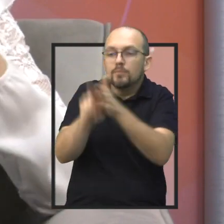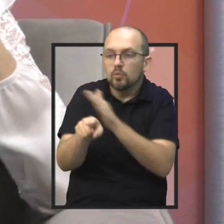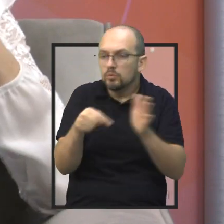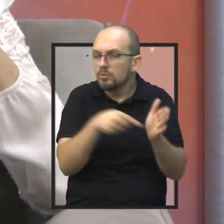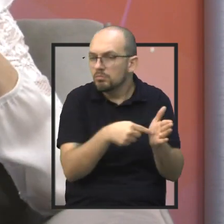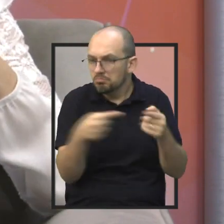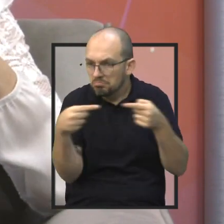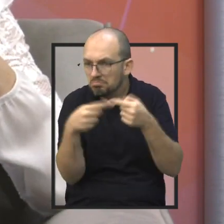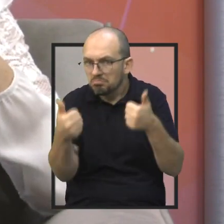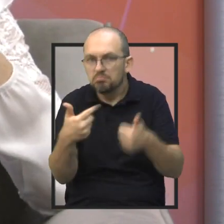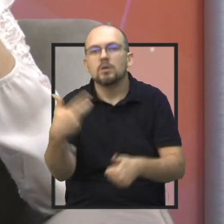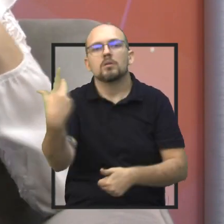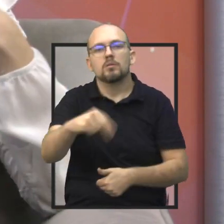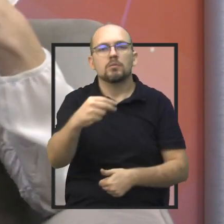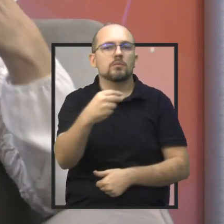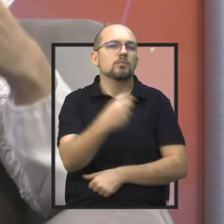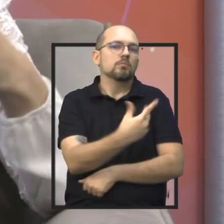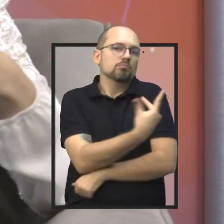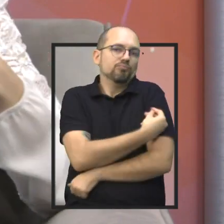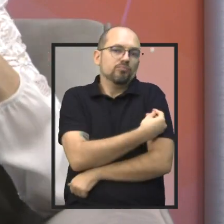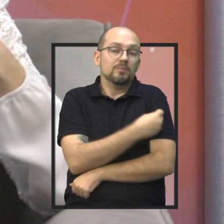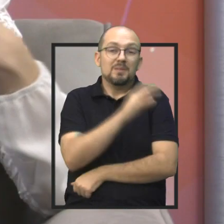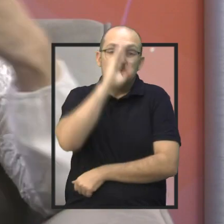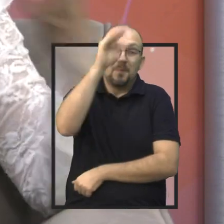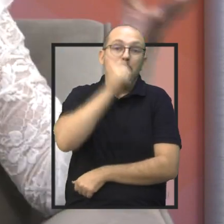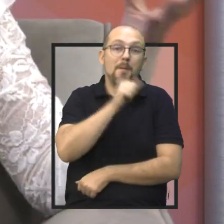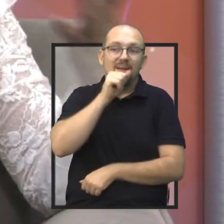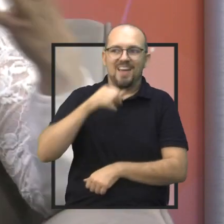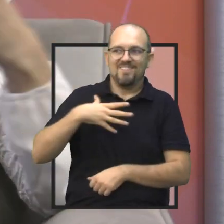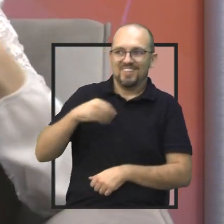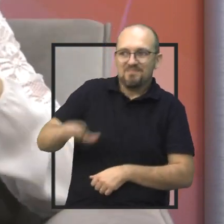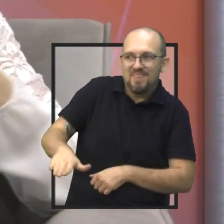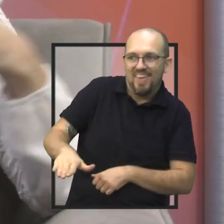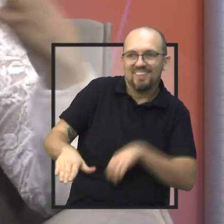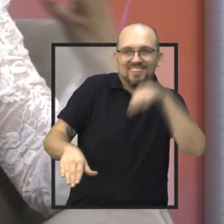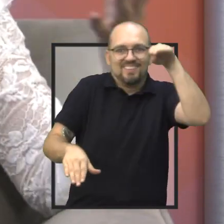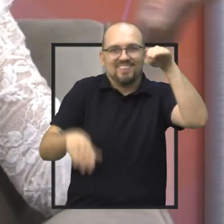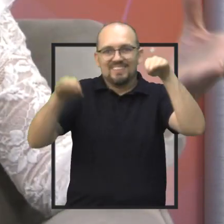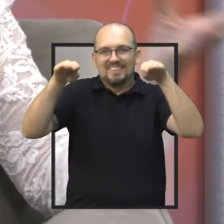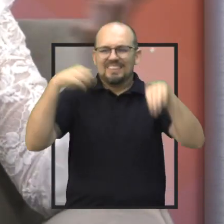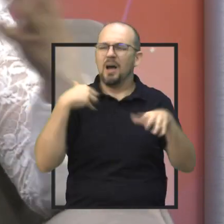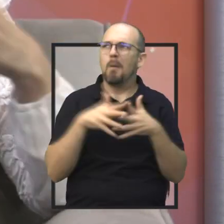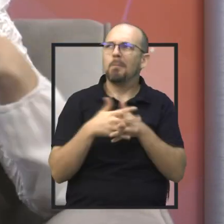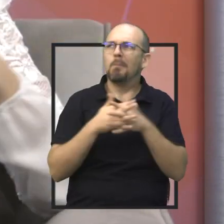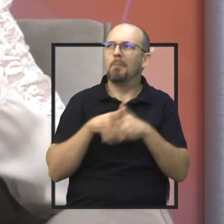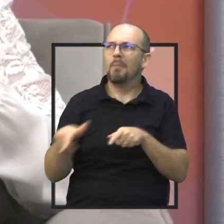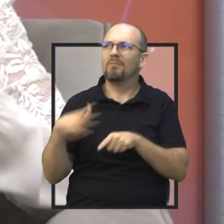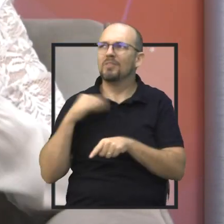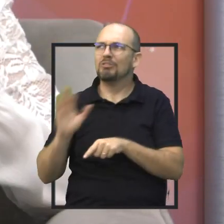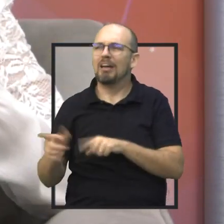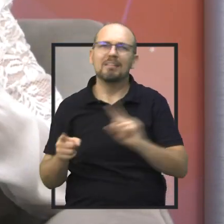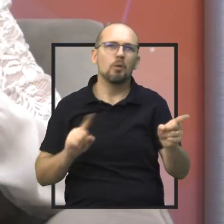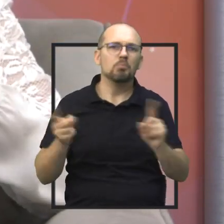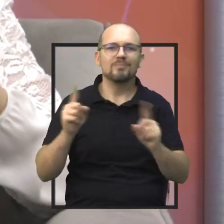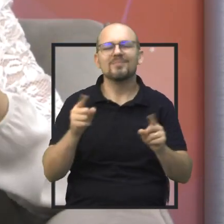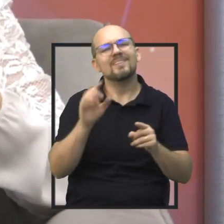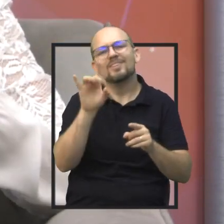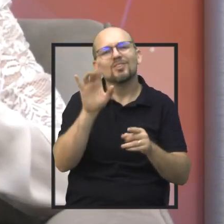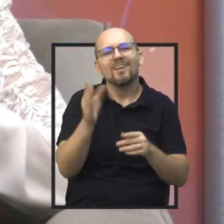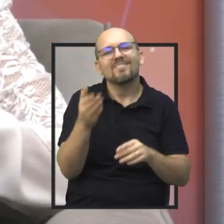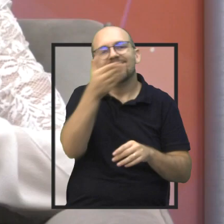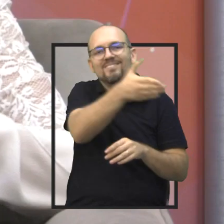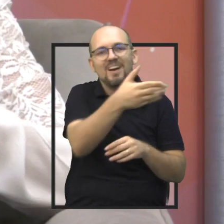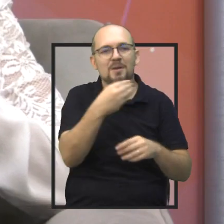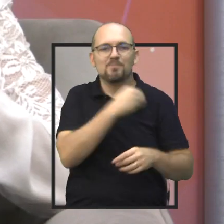lembrar. Então, somente a mãe que tem vários filhos, né, nossa, será que está na hora do reforço desse ou daquele? Então, leva as carteirinhas, um